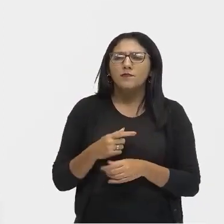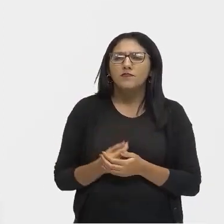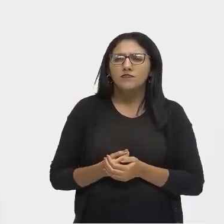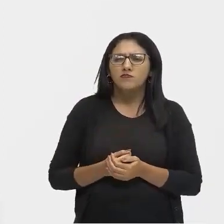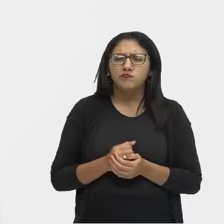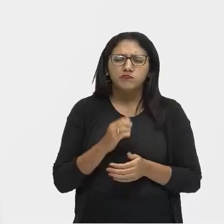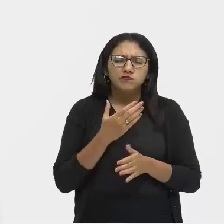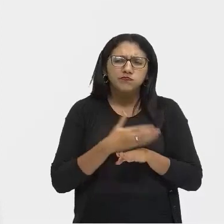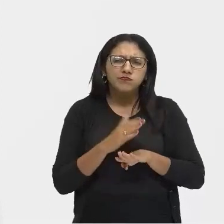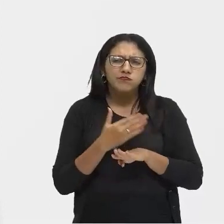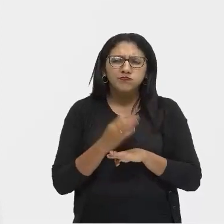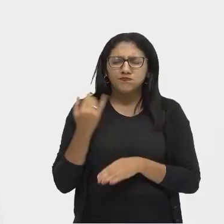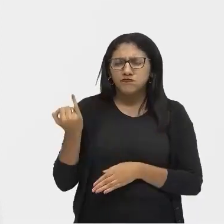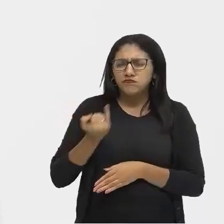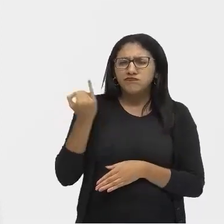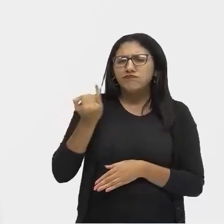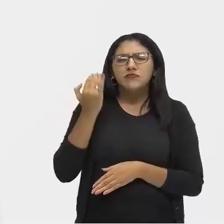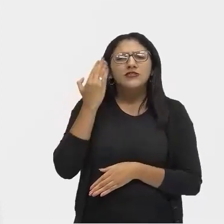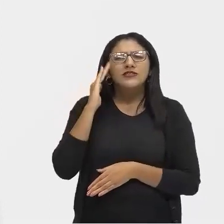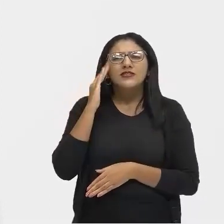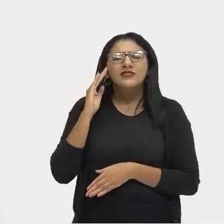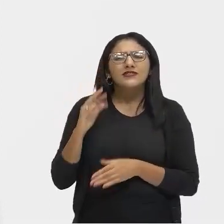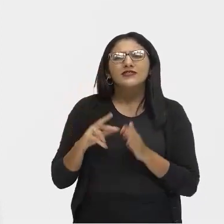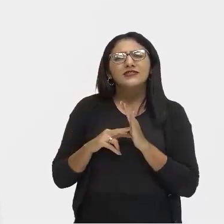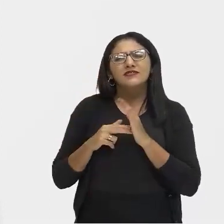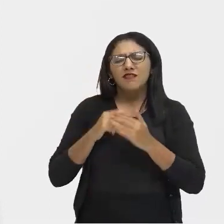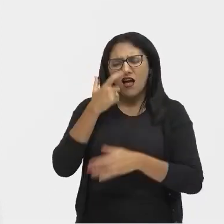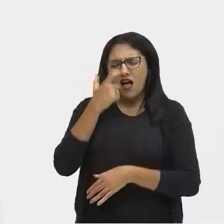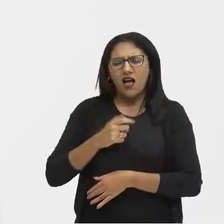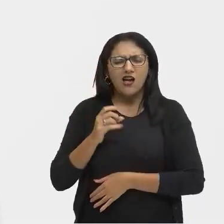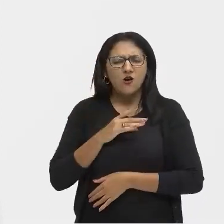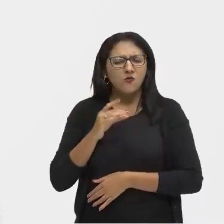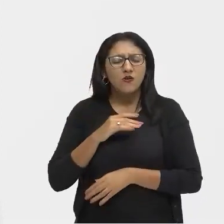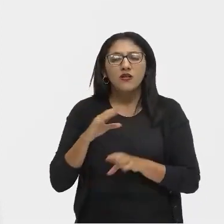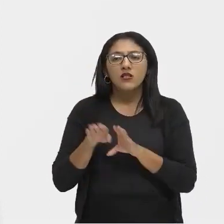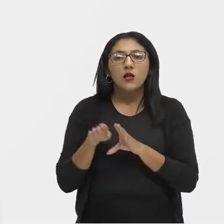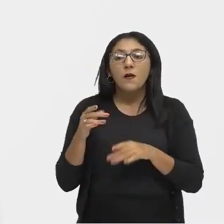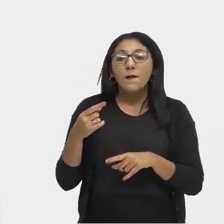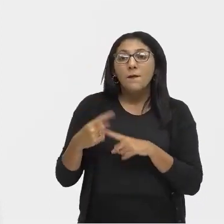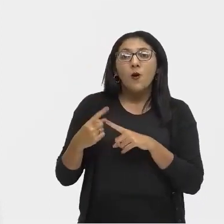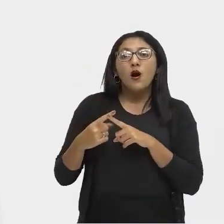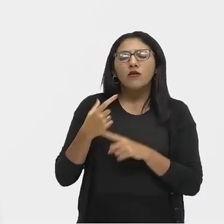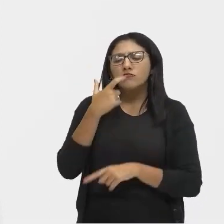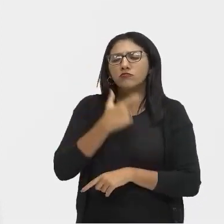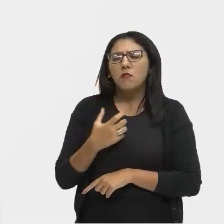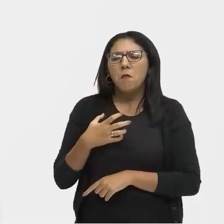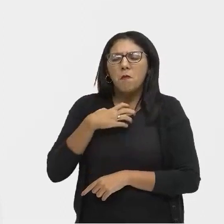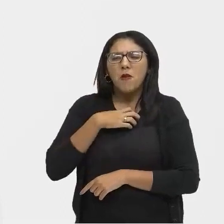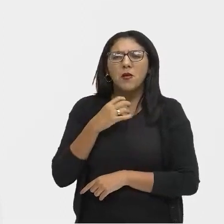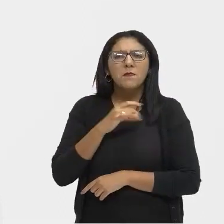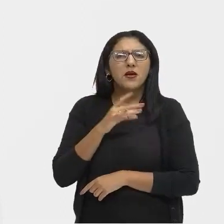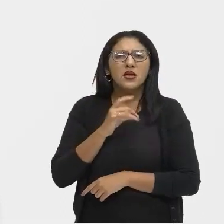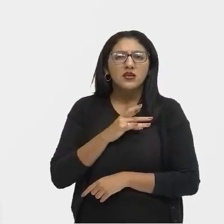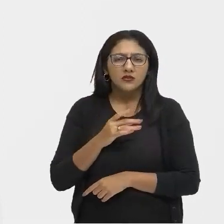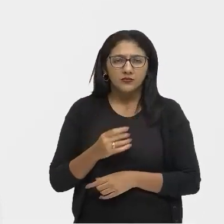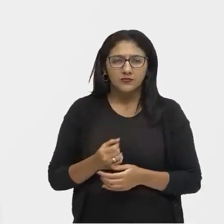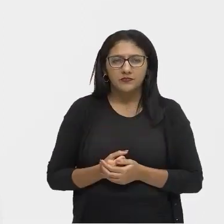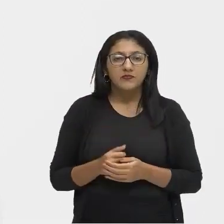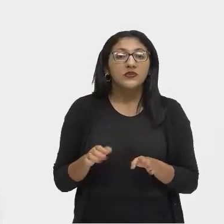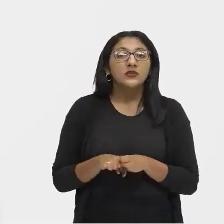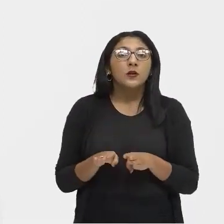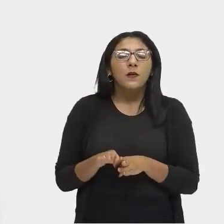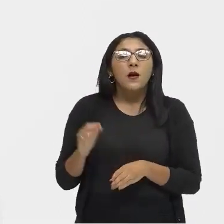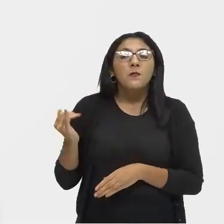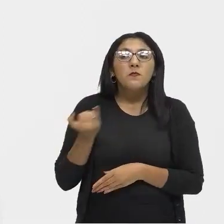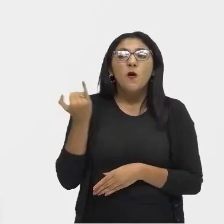exercício de entender do que você tem medo e por que tem medo. E o mais importante, o que